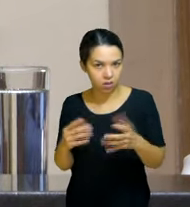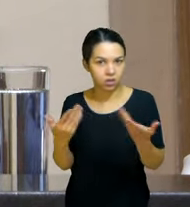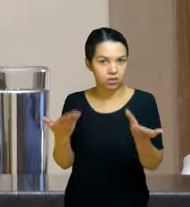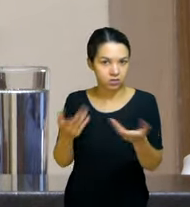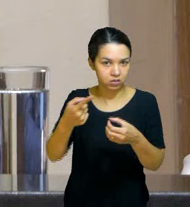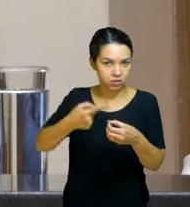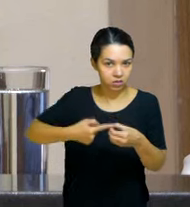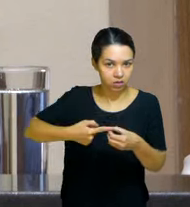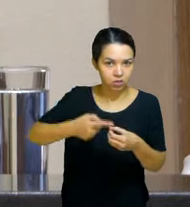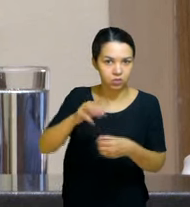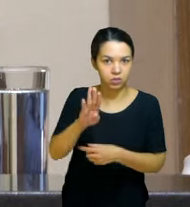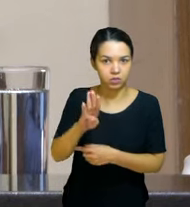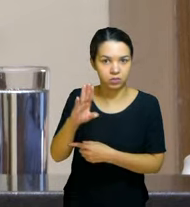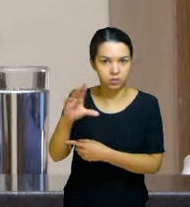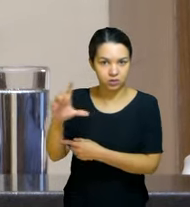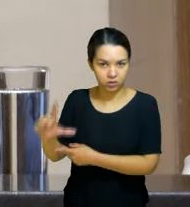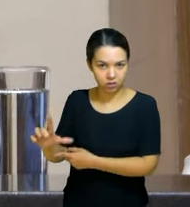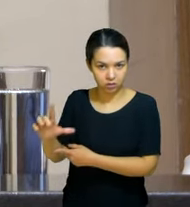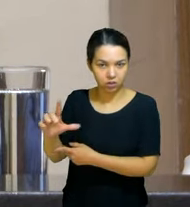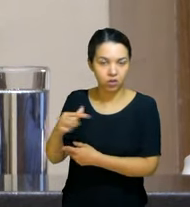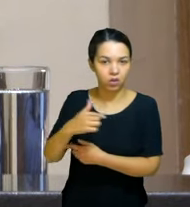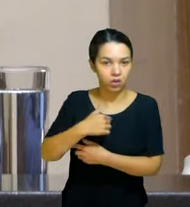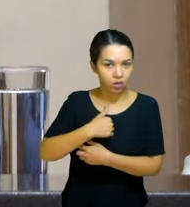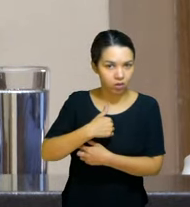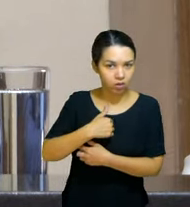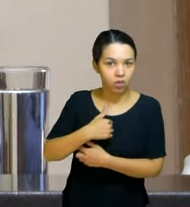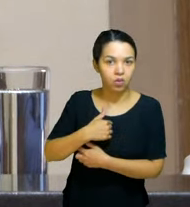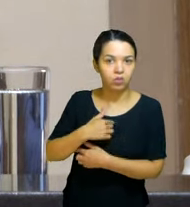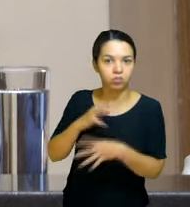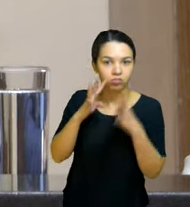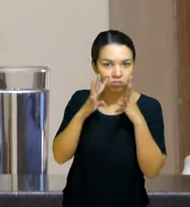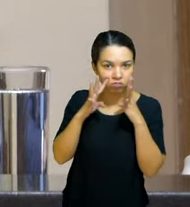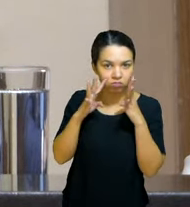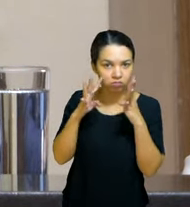Blumenau. Eu escutei atentamente